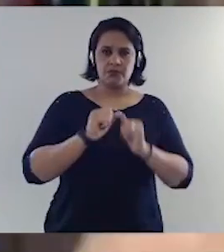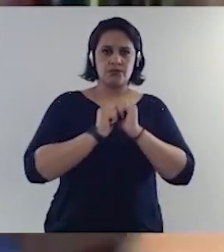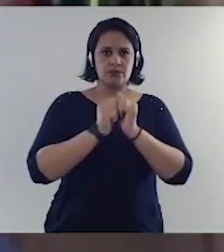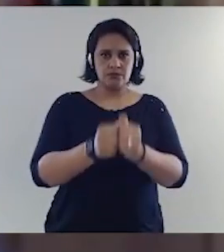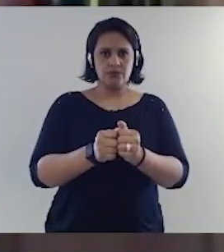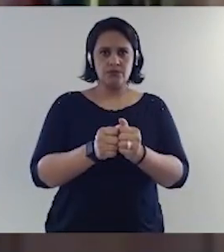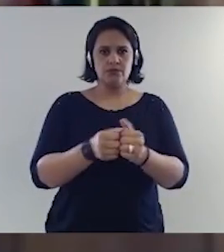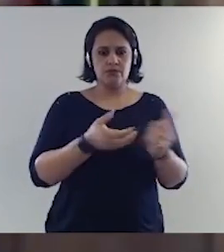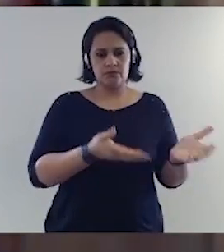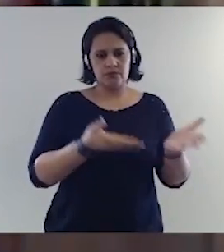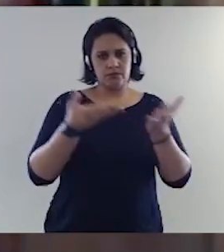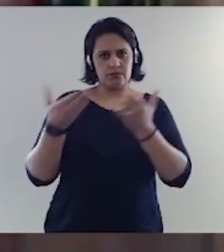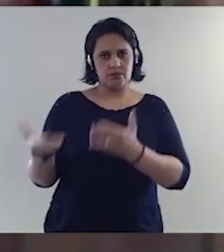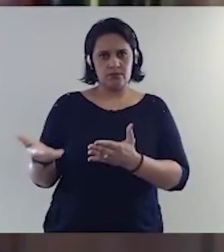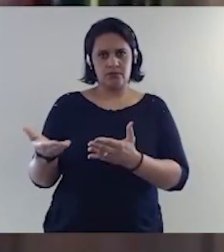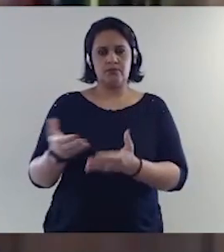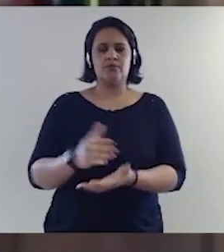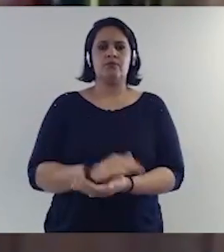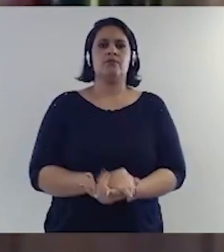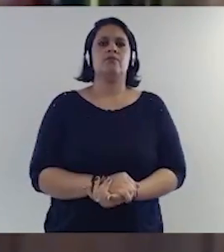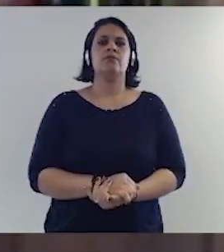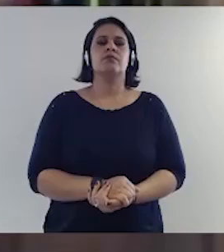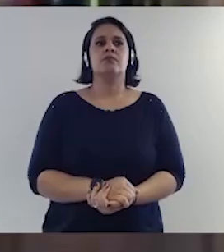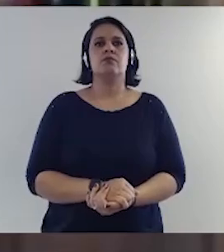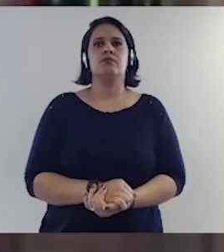com muita honra eu passo a palavra para Vossa Excelência.